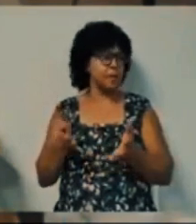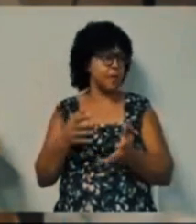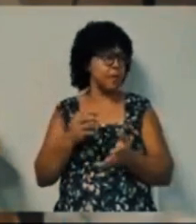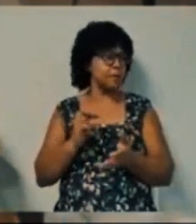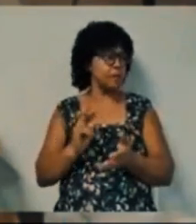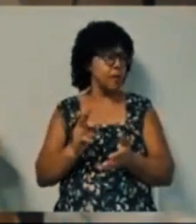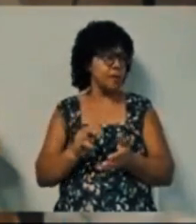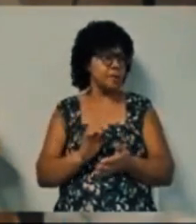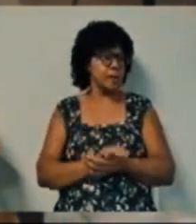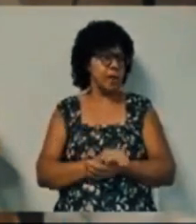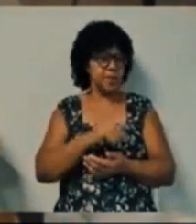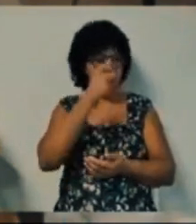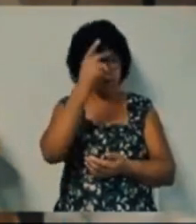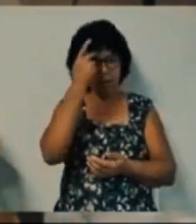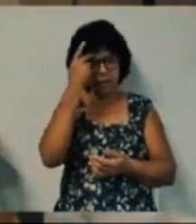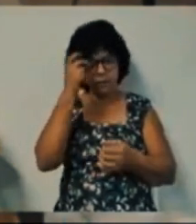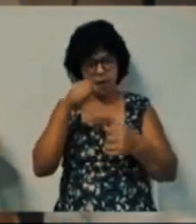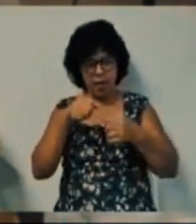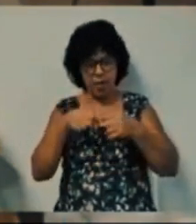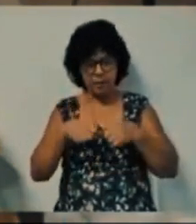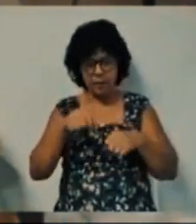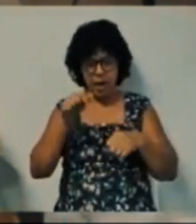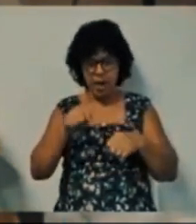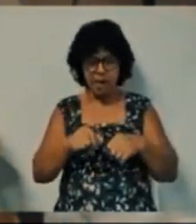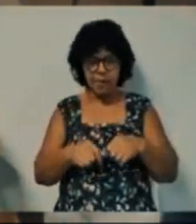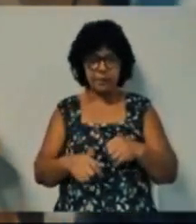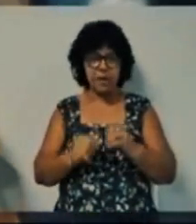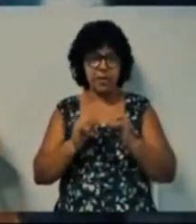Os teus filhos estão aqui diante do Teu altar.